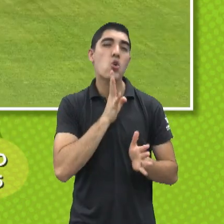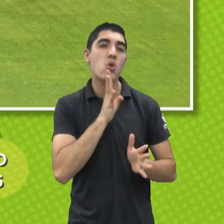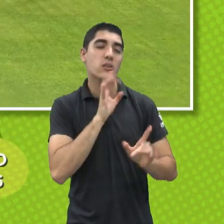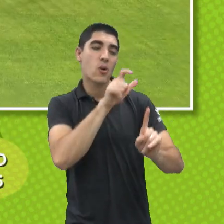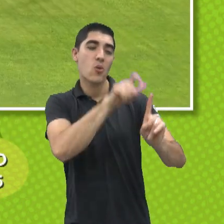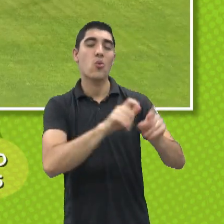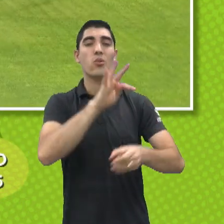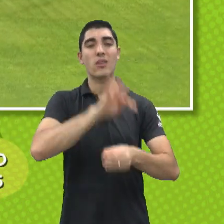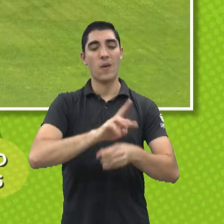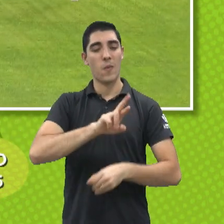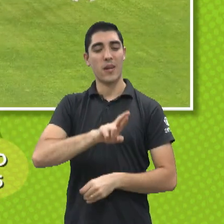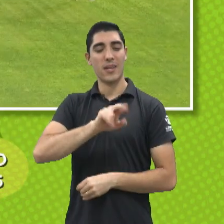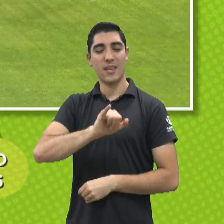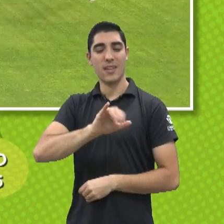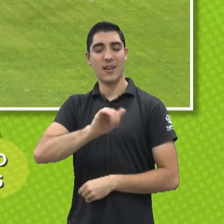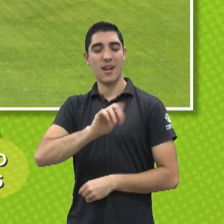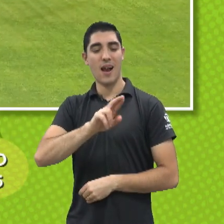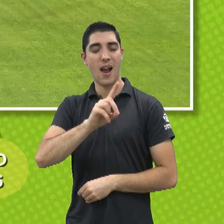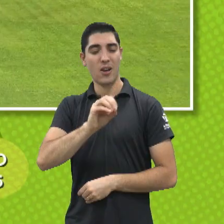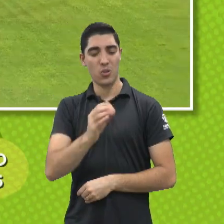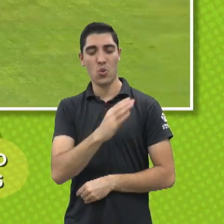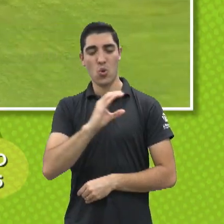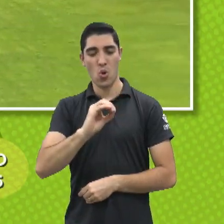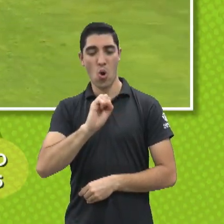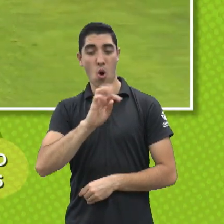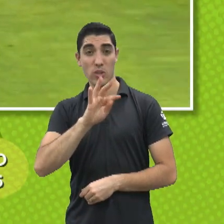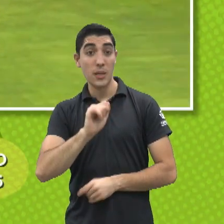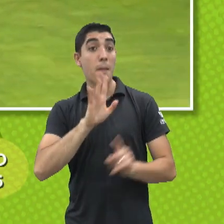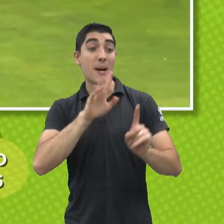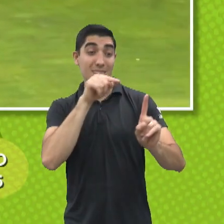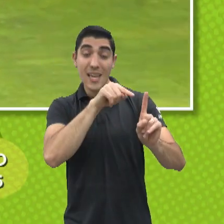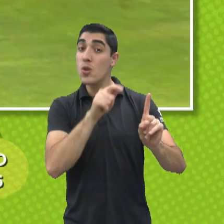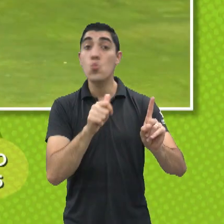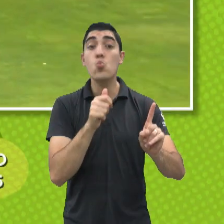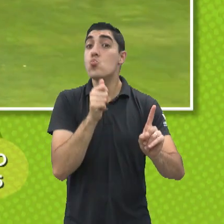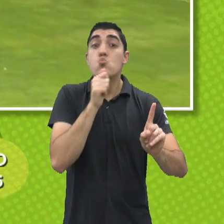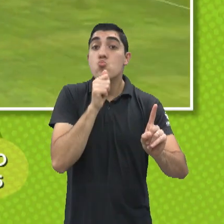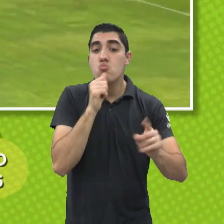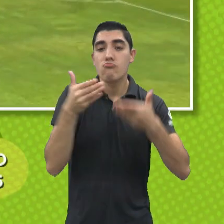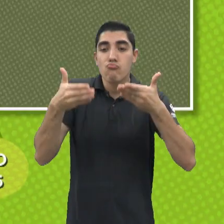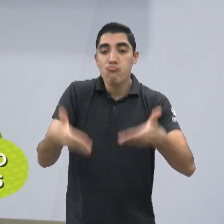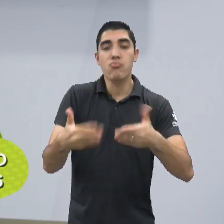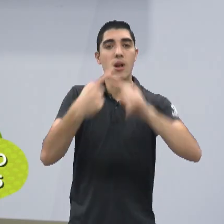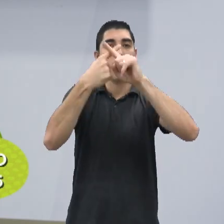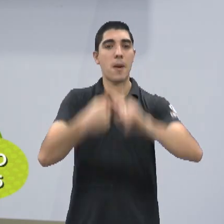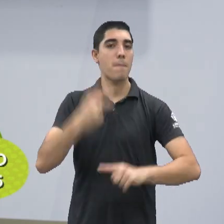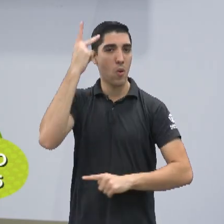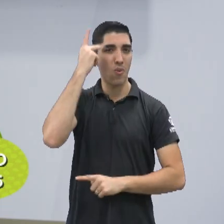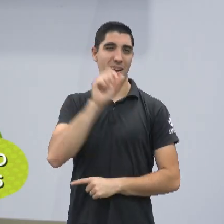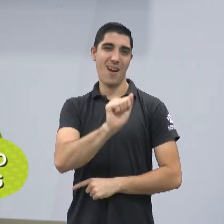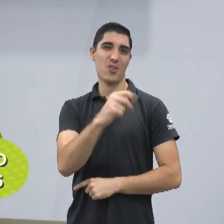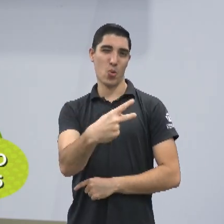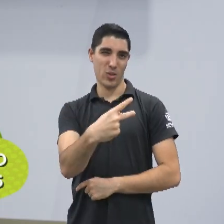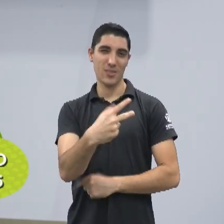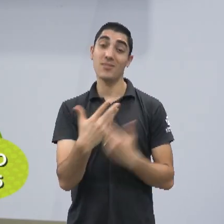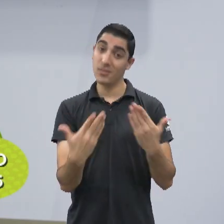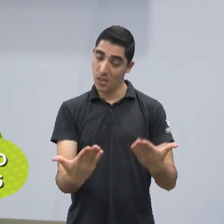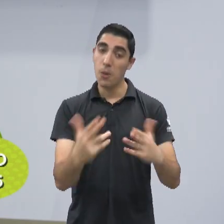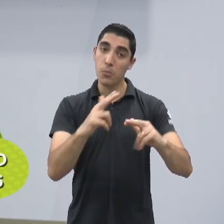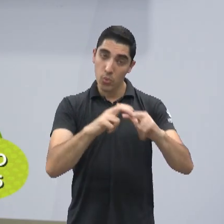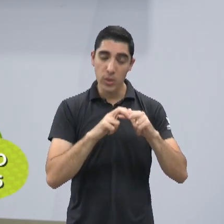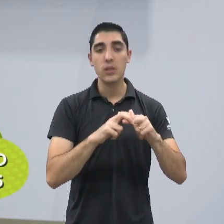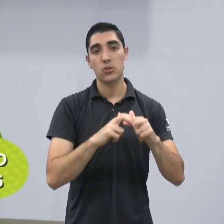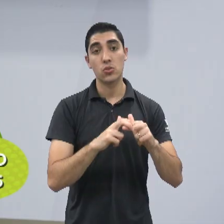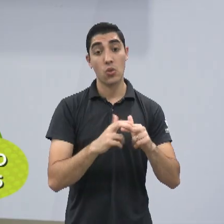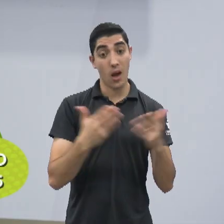Ricardo Costa, que ia disputar pela primeira vez uma Série A2, muitos jogadores do elenco da temporada passada também iriam fazer a sua estreia. Agora